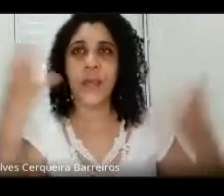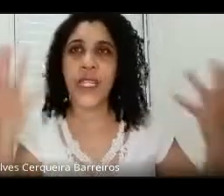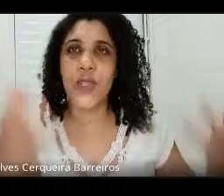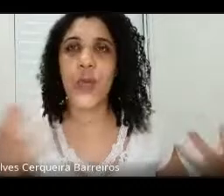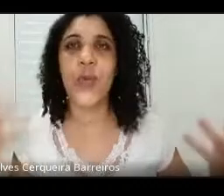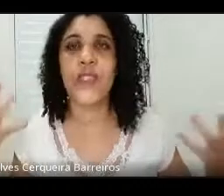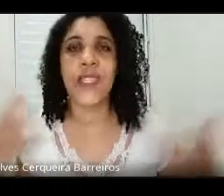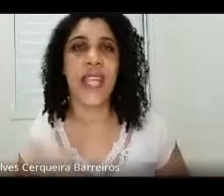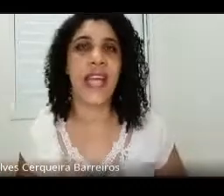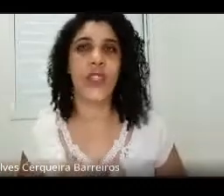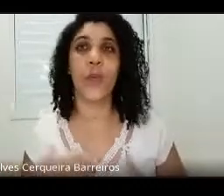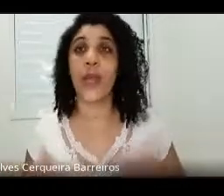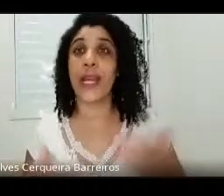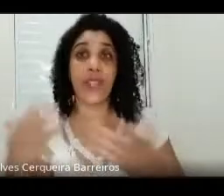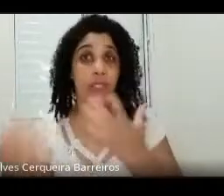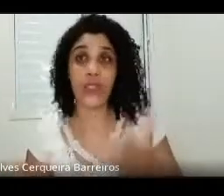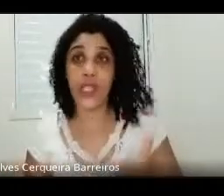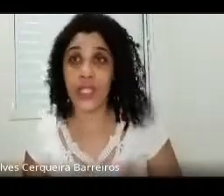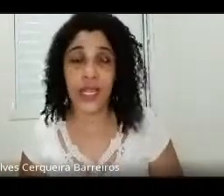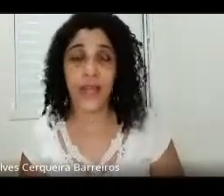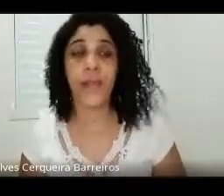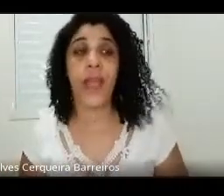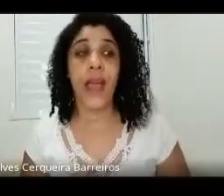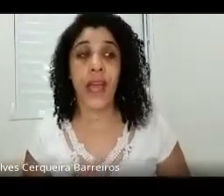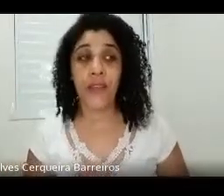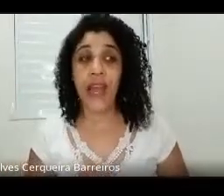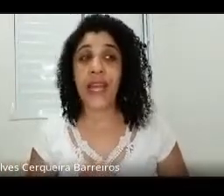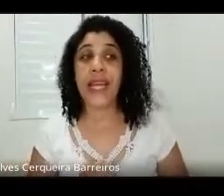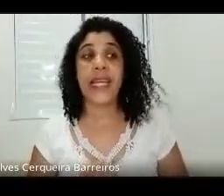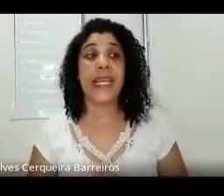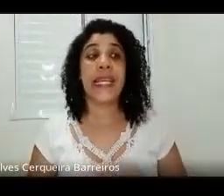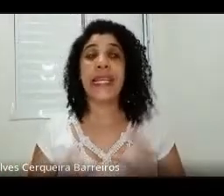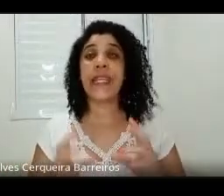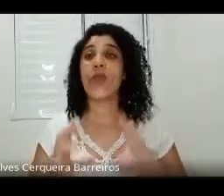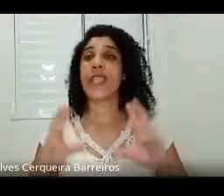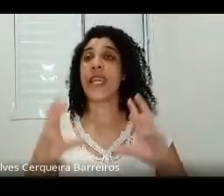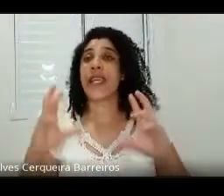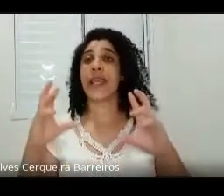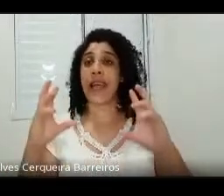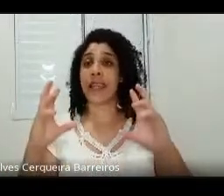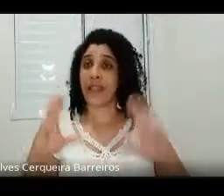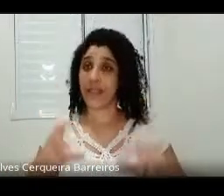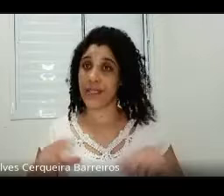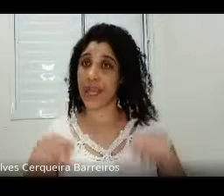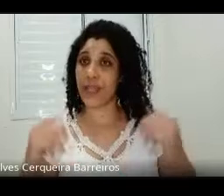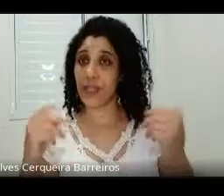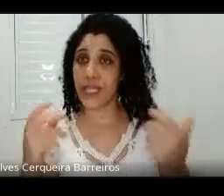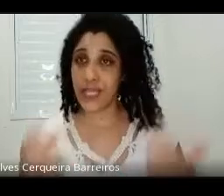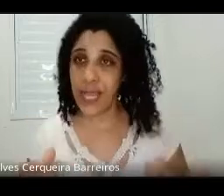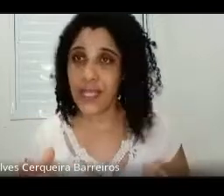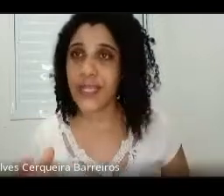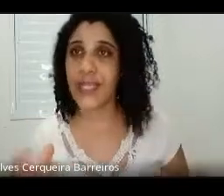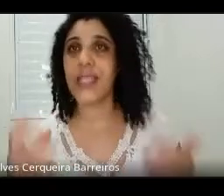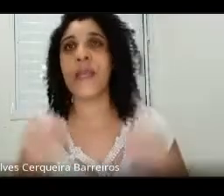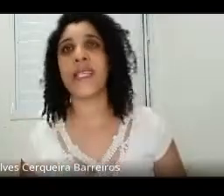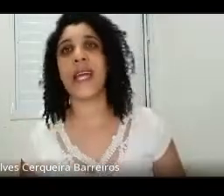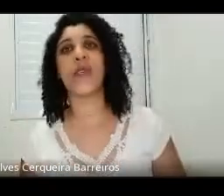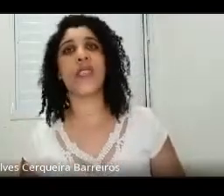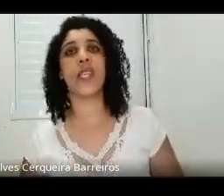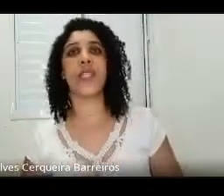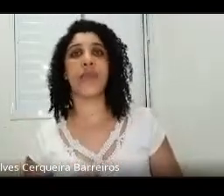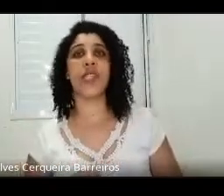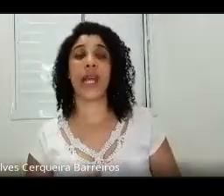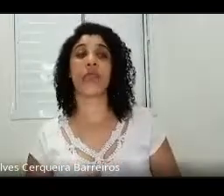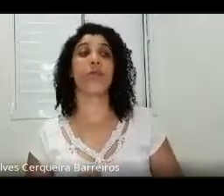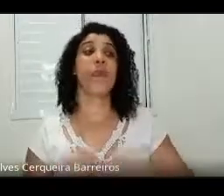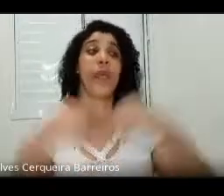as expressões faciais, corporais, você não utiliza a fala, e que não consegue, através da língua de sinais, expressar